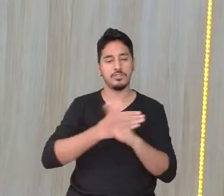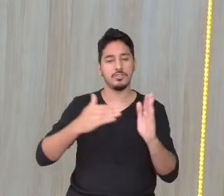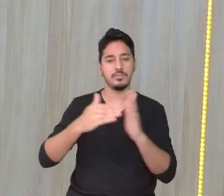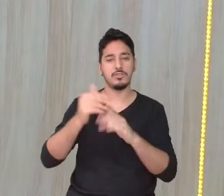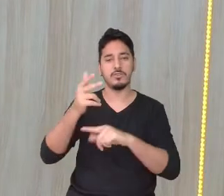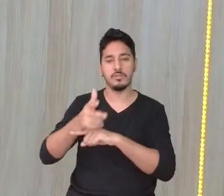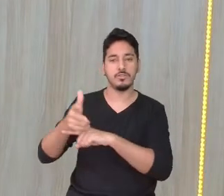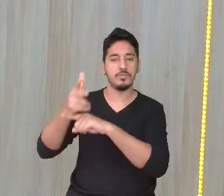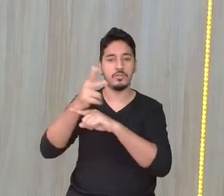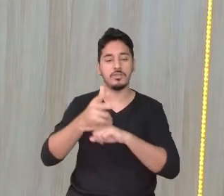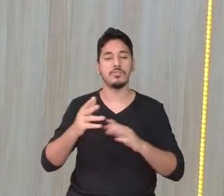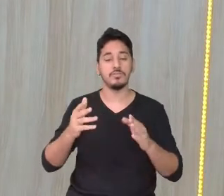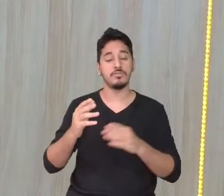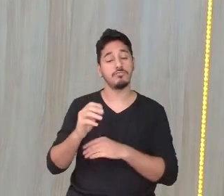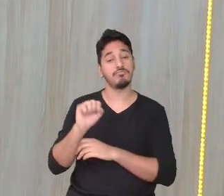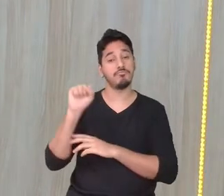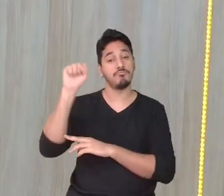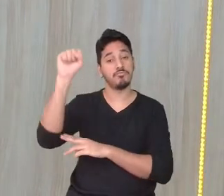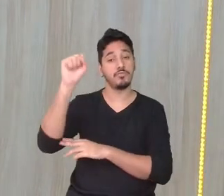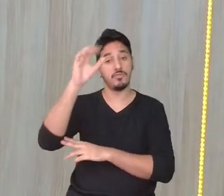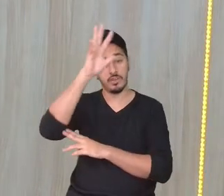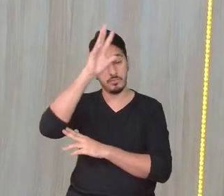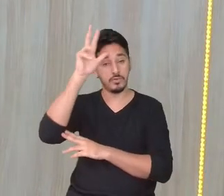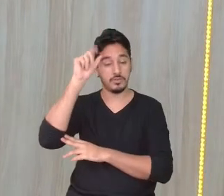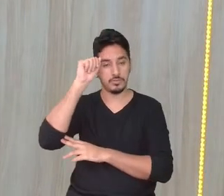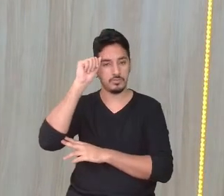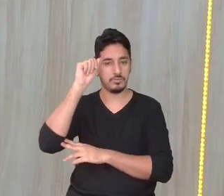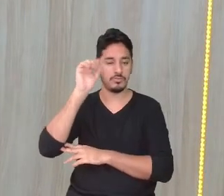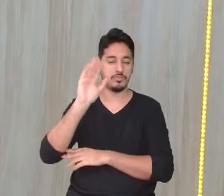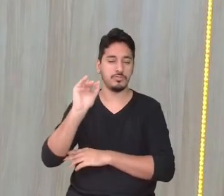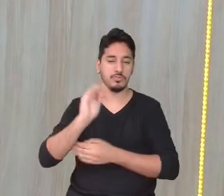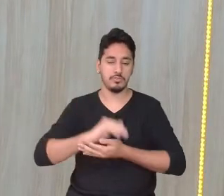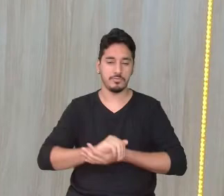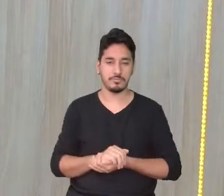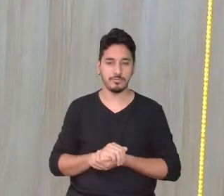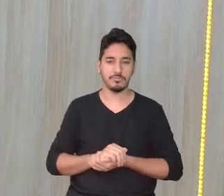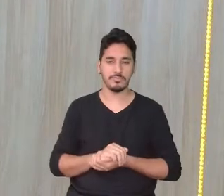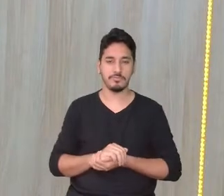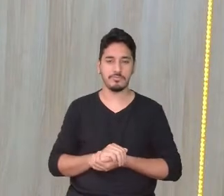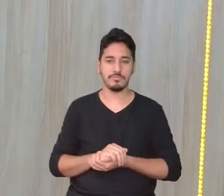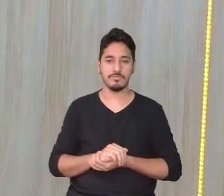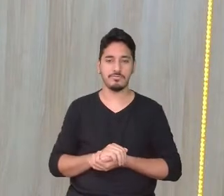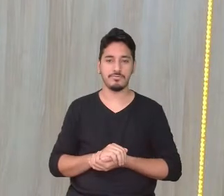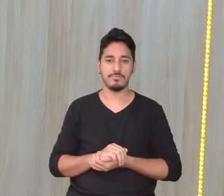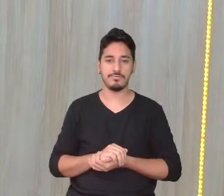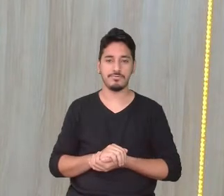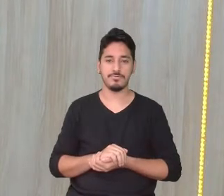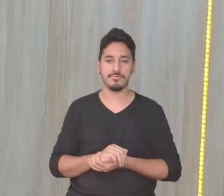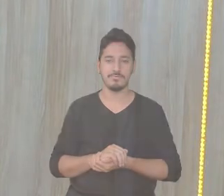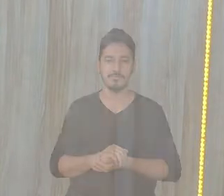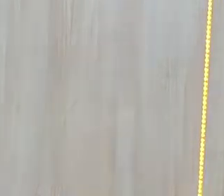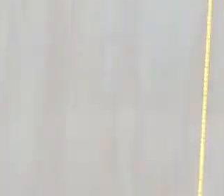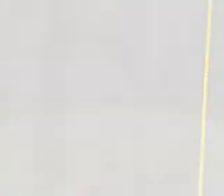equipe. E viva a Amazônia, Amazônia de pé. Tchau, tchau. Fascismo no chão.